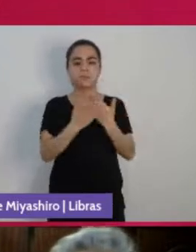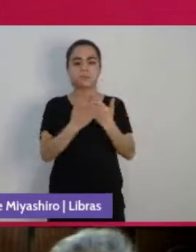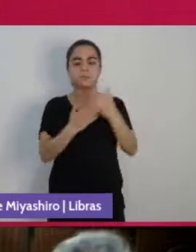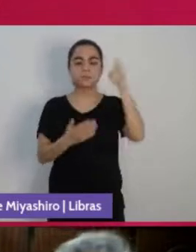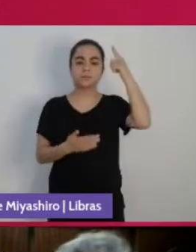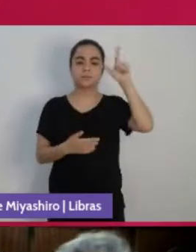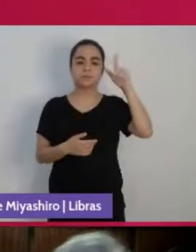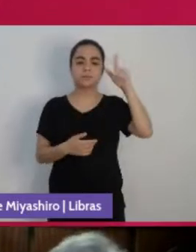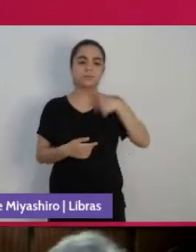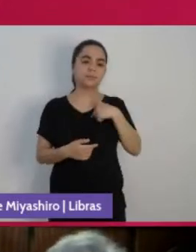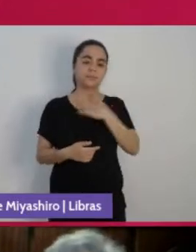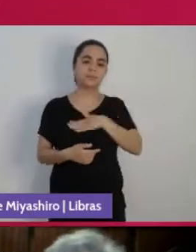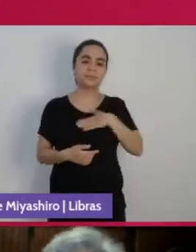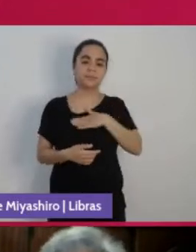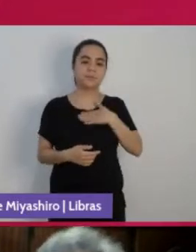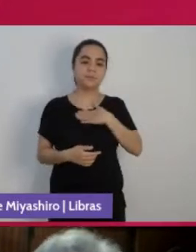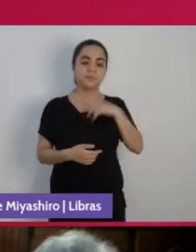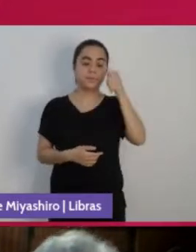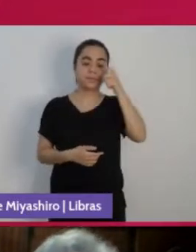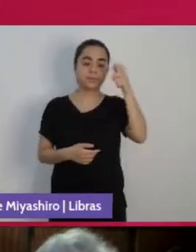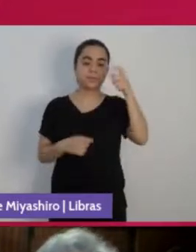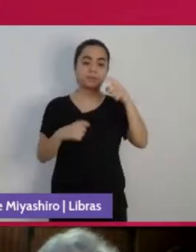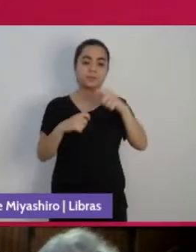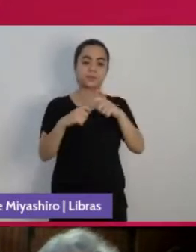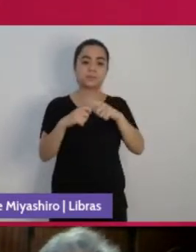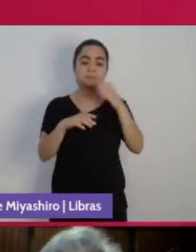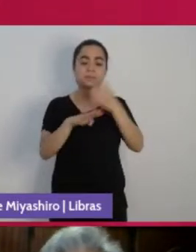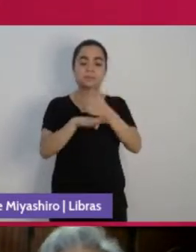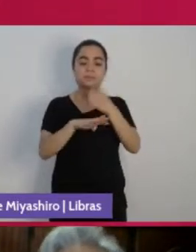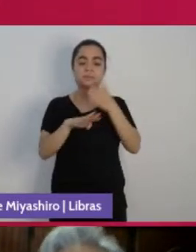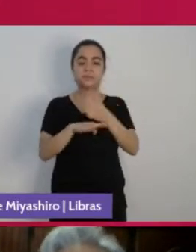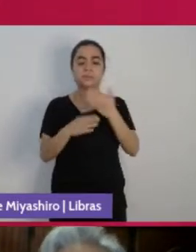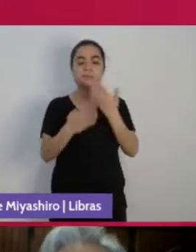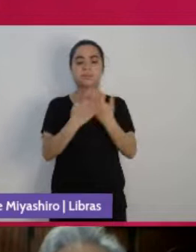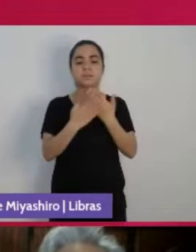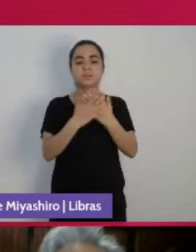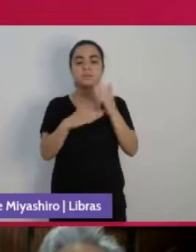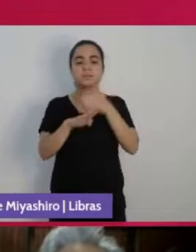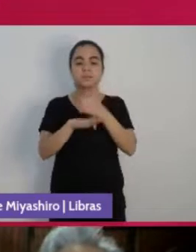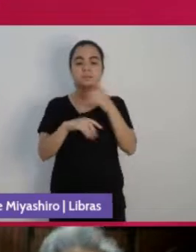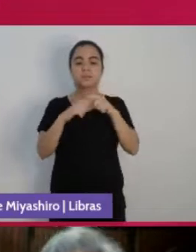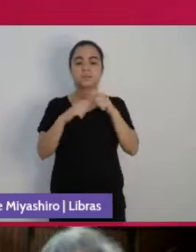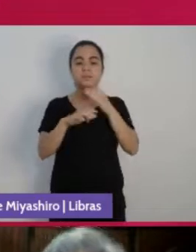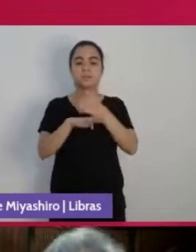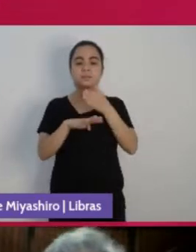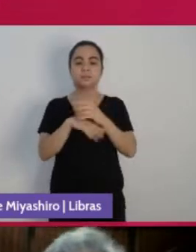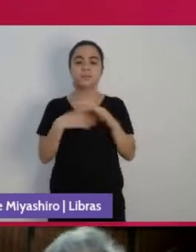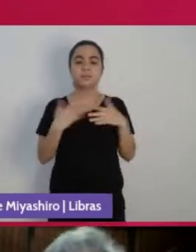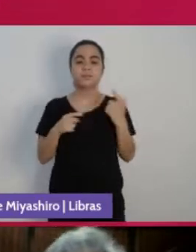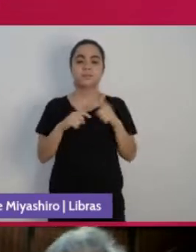médico, né? Eu sou entrona. E a médica falando, né, que assim,